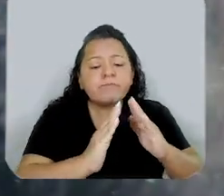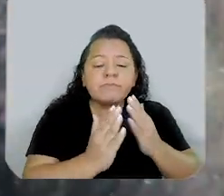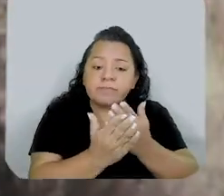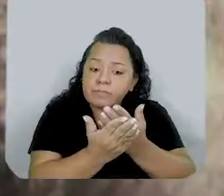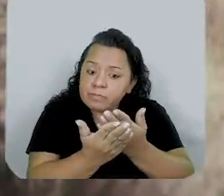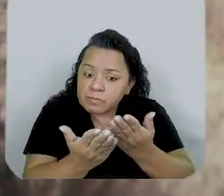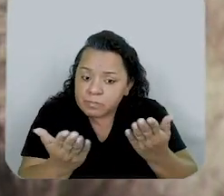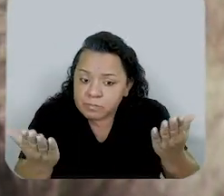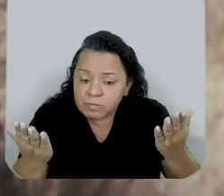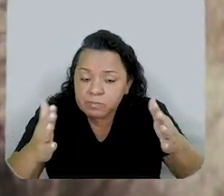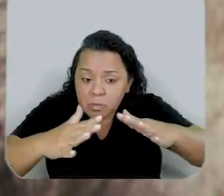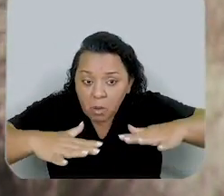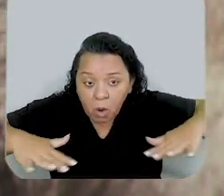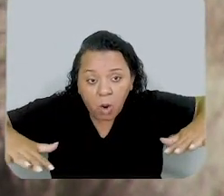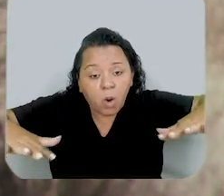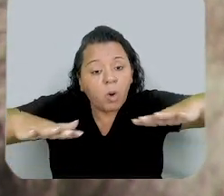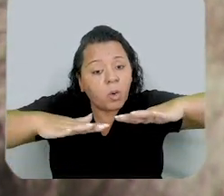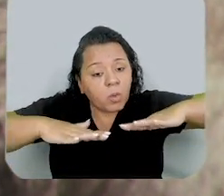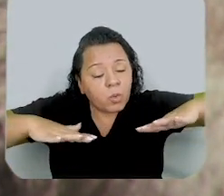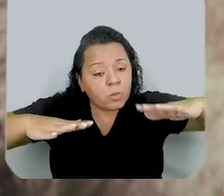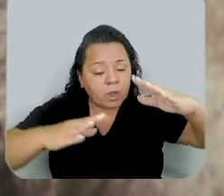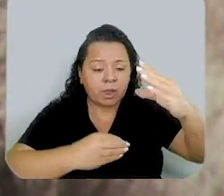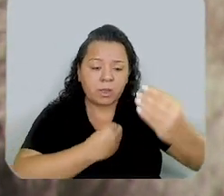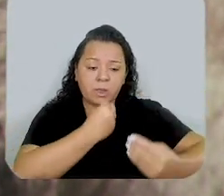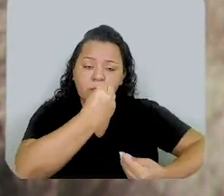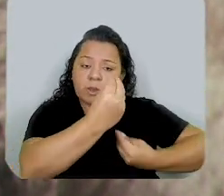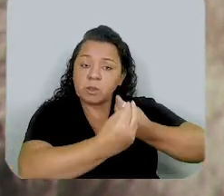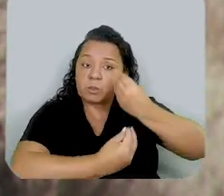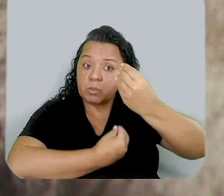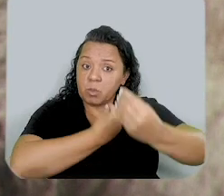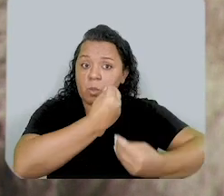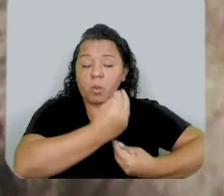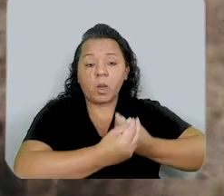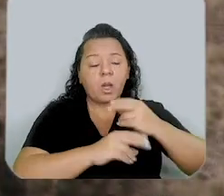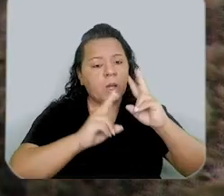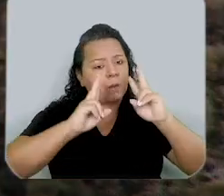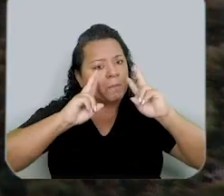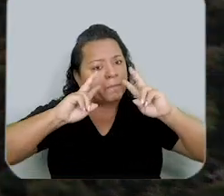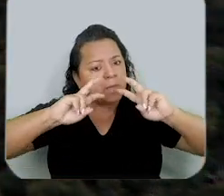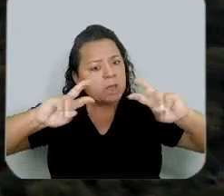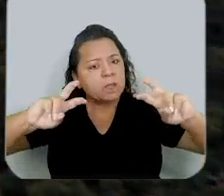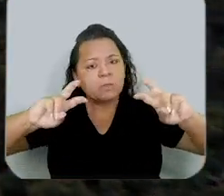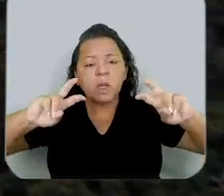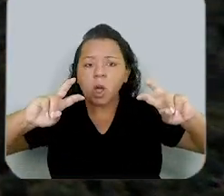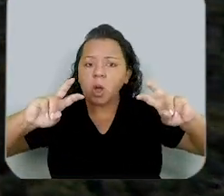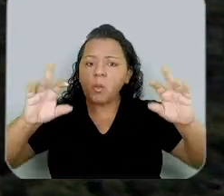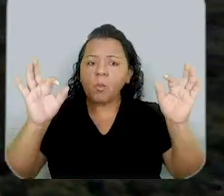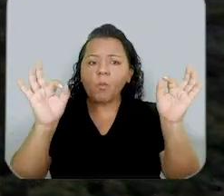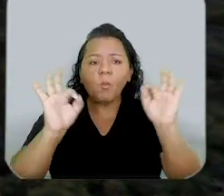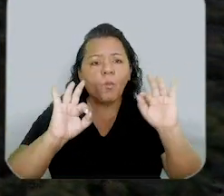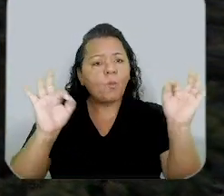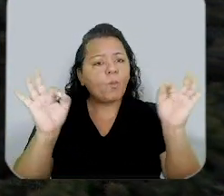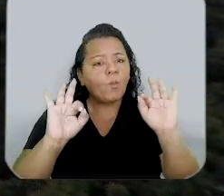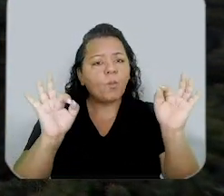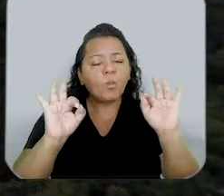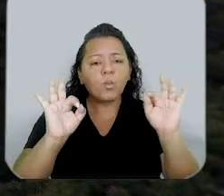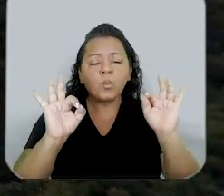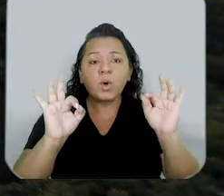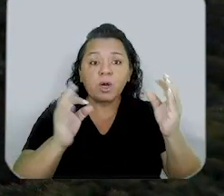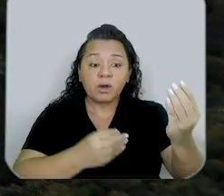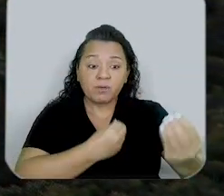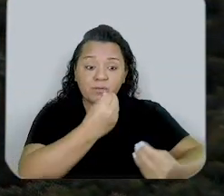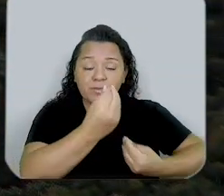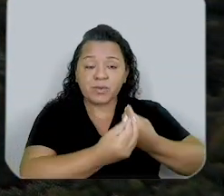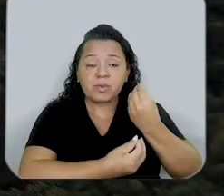seres, né? E casa nossa. Daí perceberam que não tinha vida. Essas eram